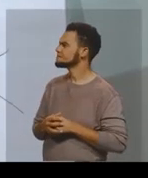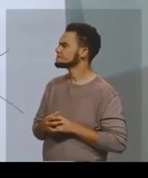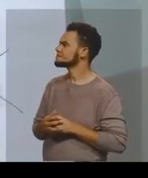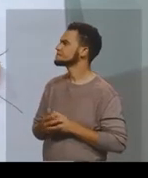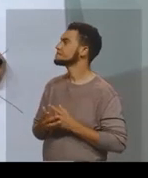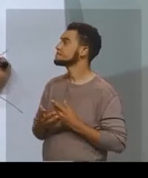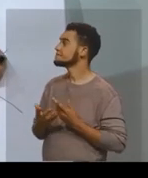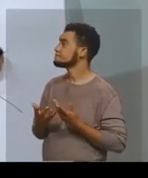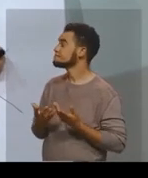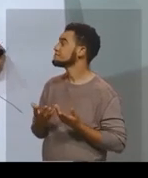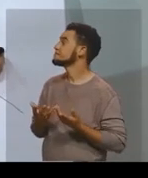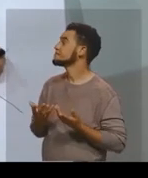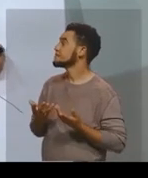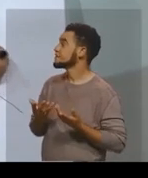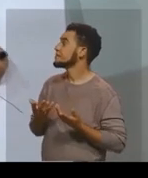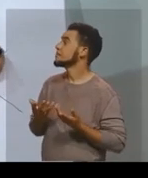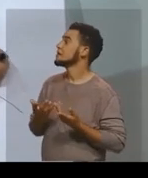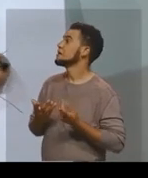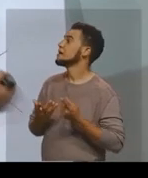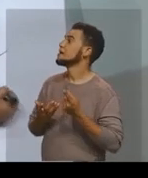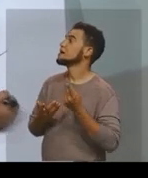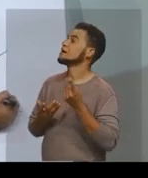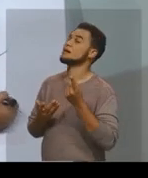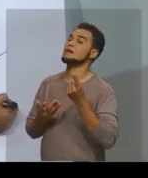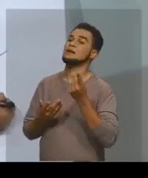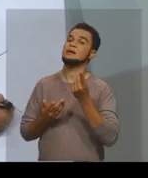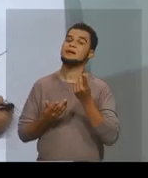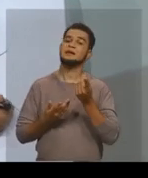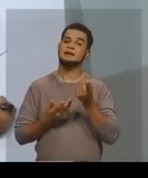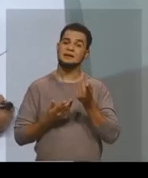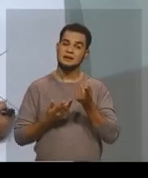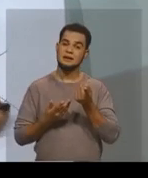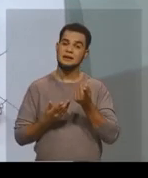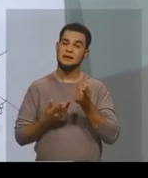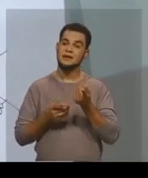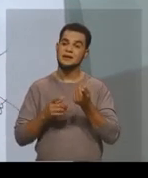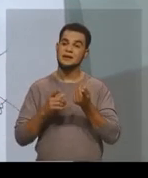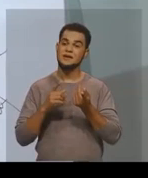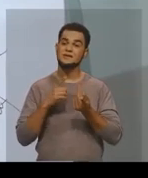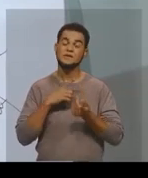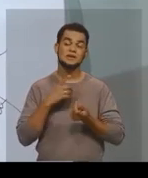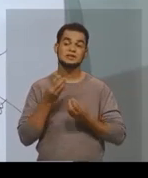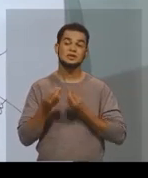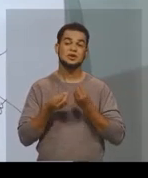vou ter o ângulo